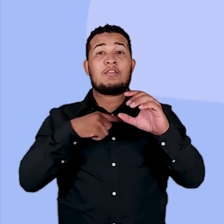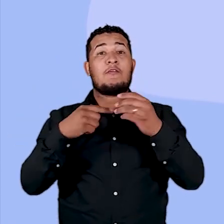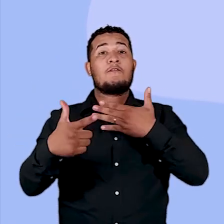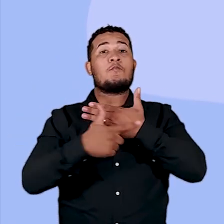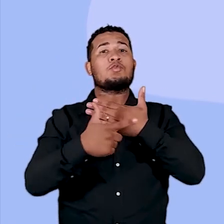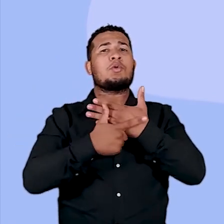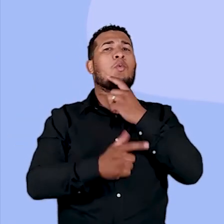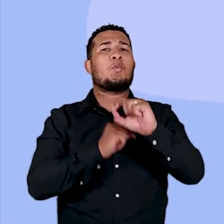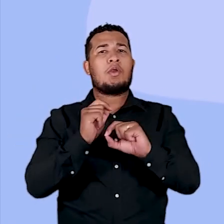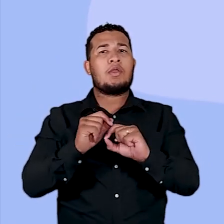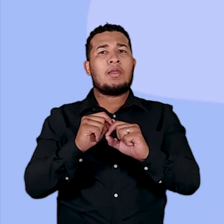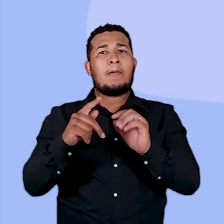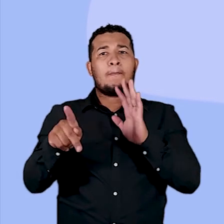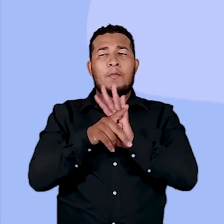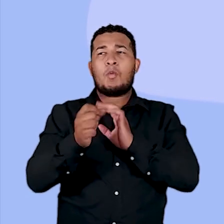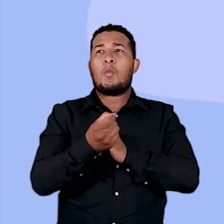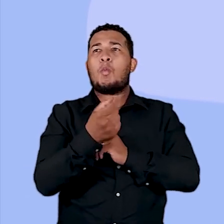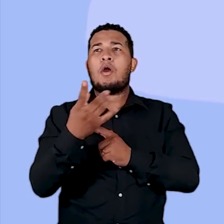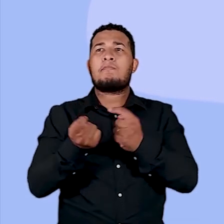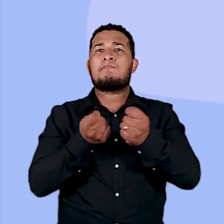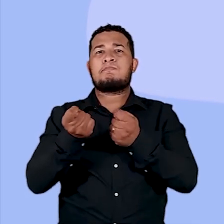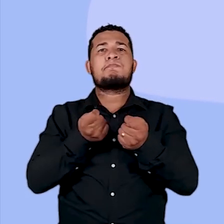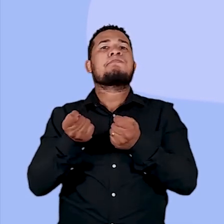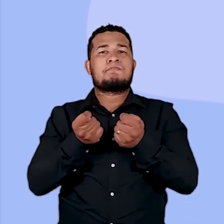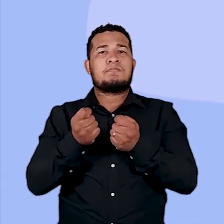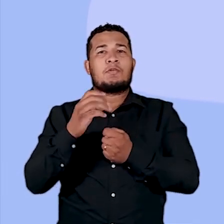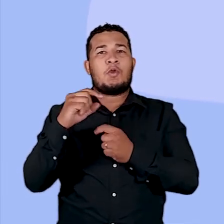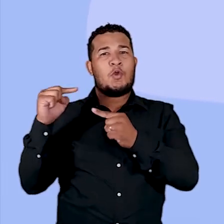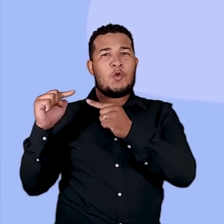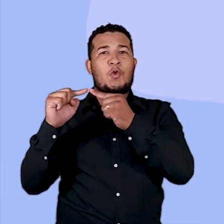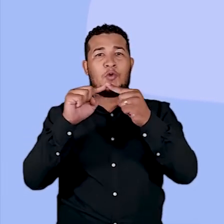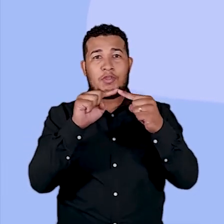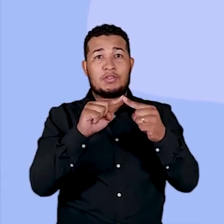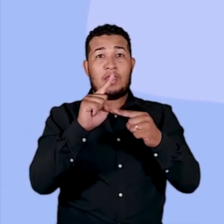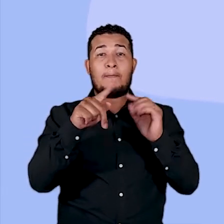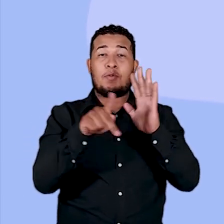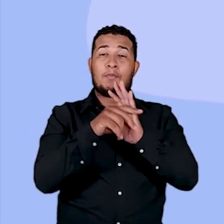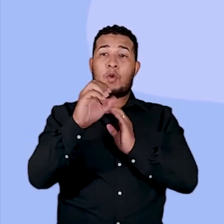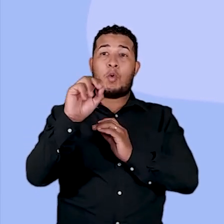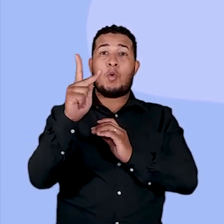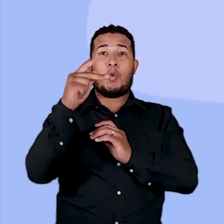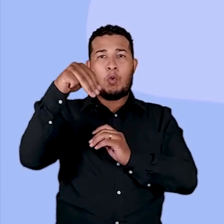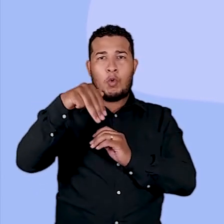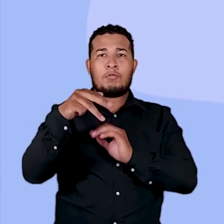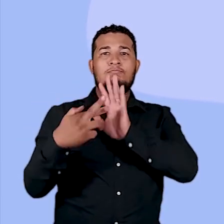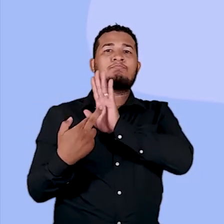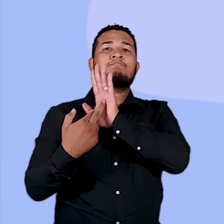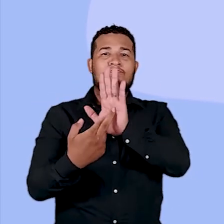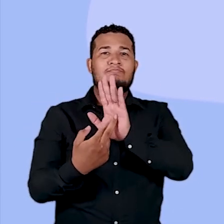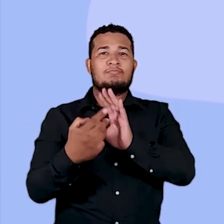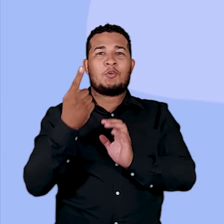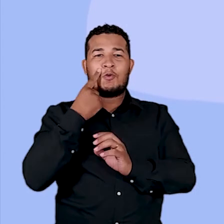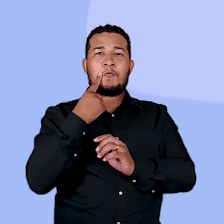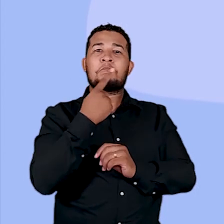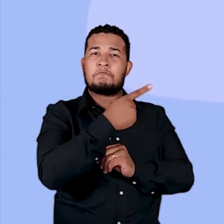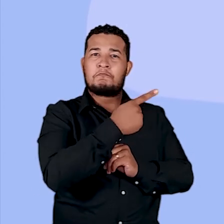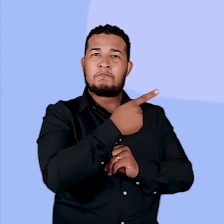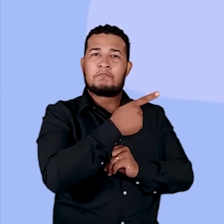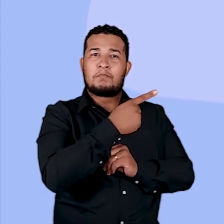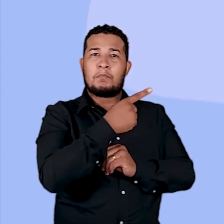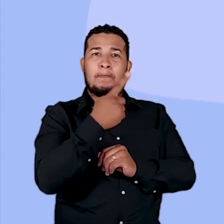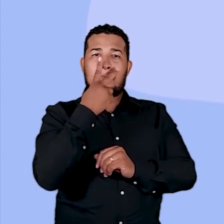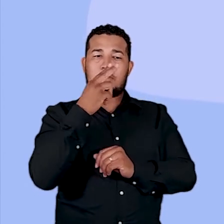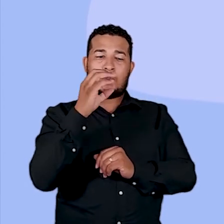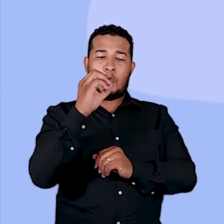função de limitar os valores de corrente elétrica. E a unidade de medida é o ohm e é representado por esse aí que a gente chama